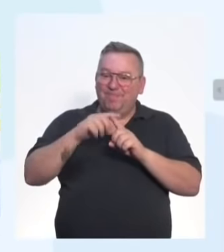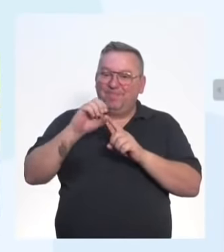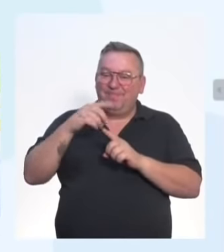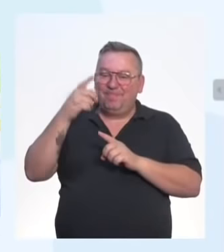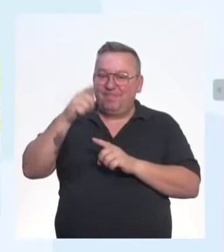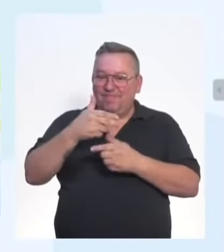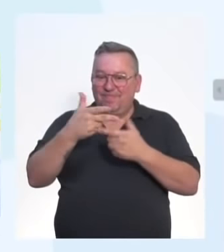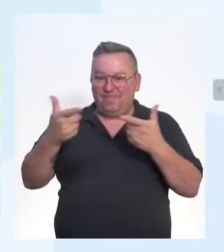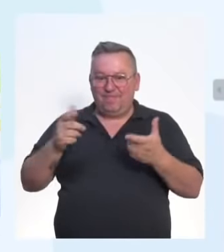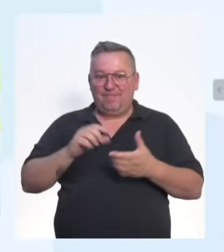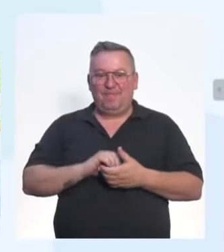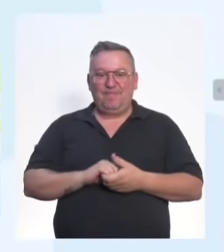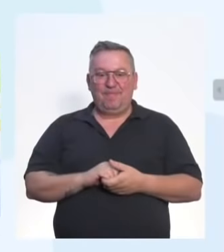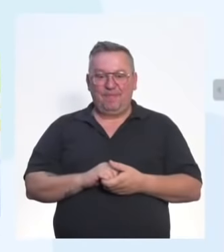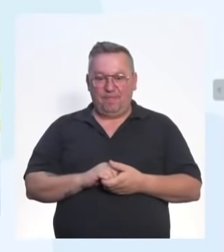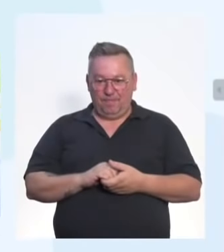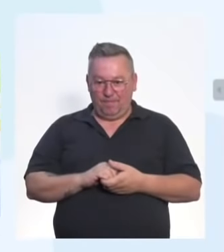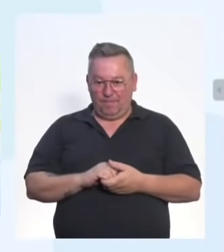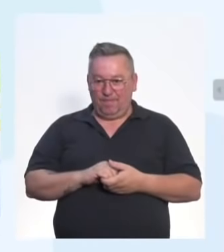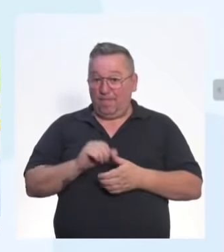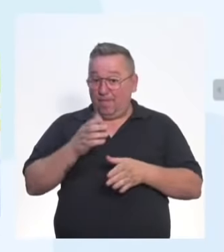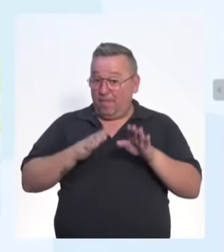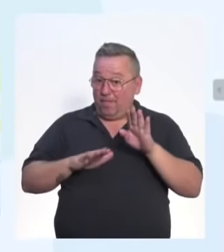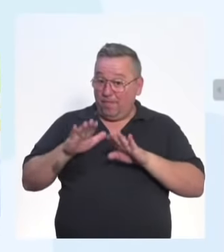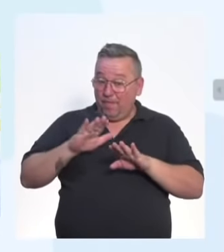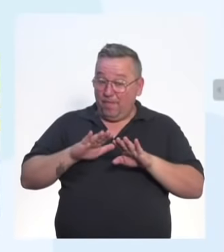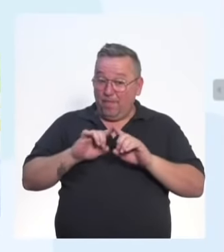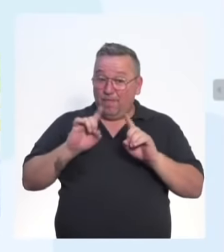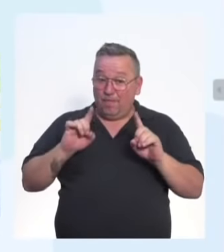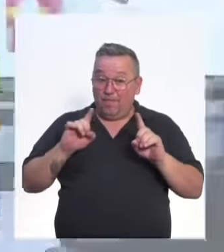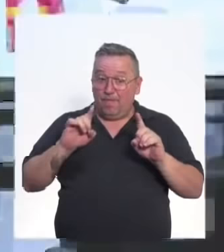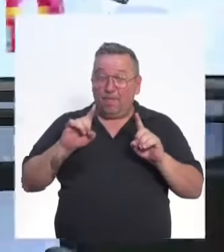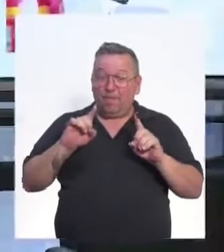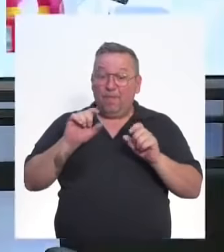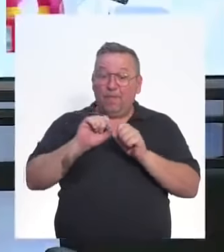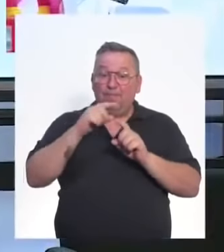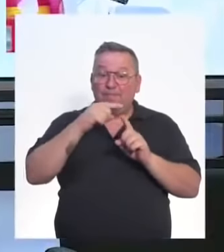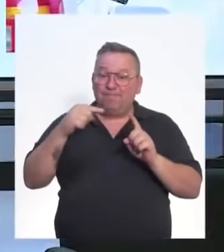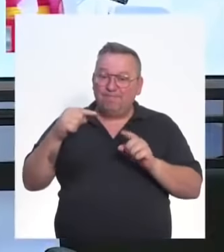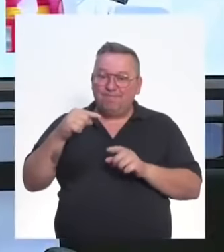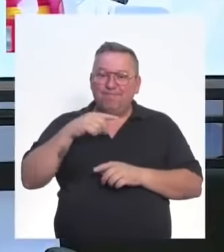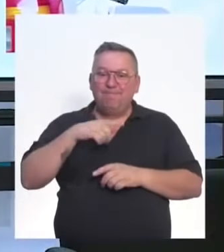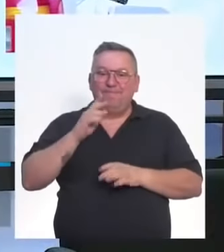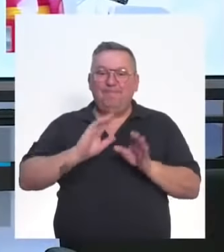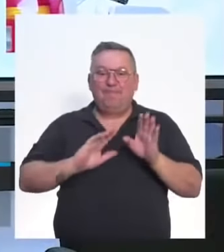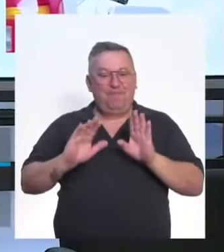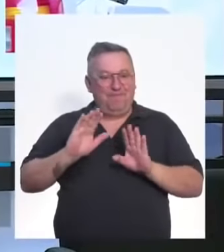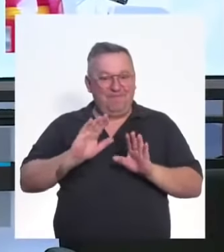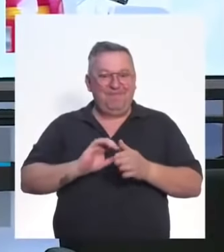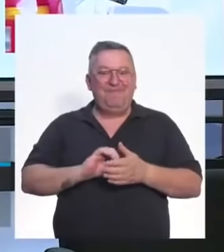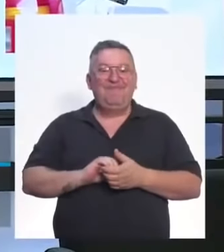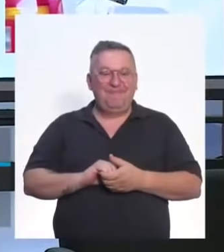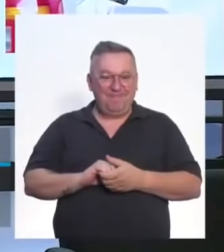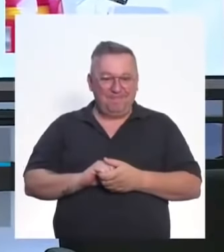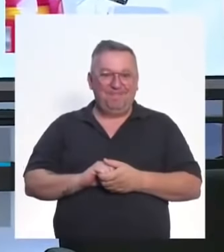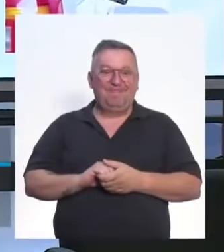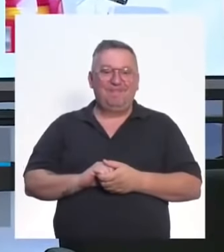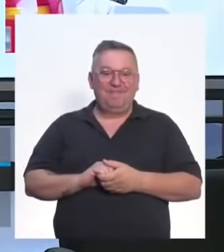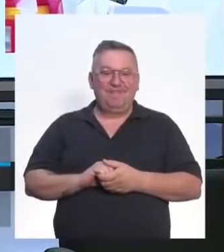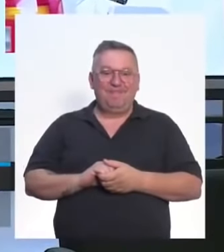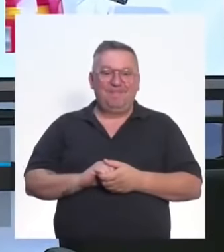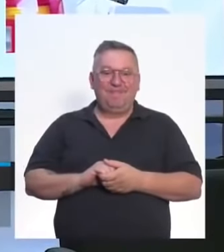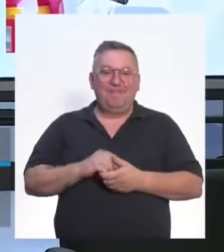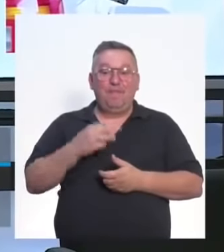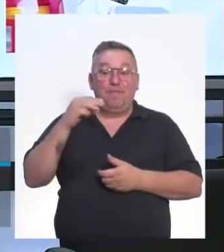qualquer outra situação, dependendo do caso. Então subtrair é um negócio que às vezes tem que tomar muito cuidado,